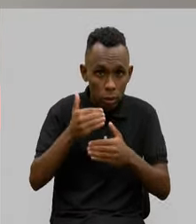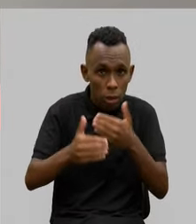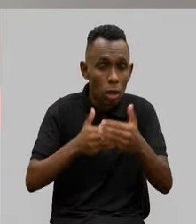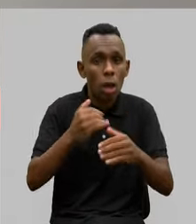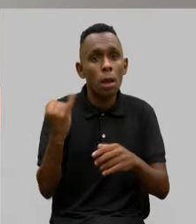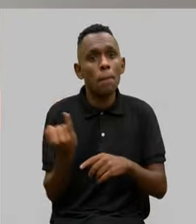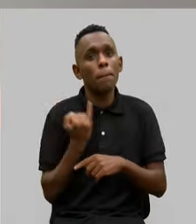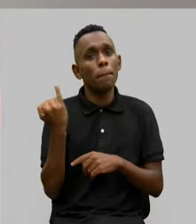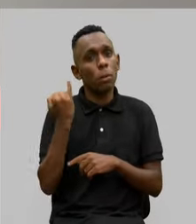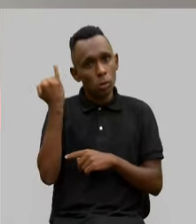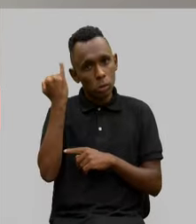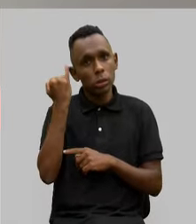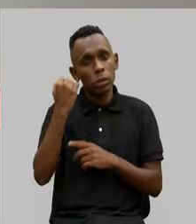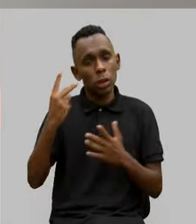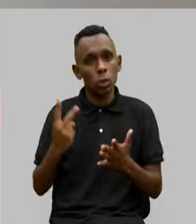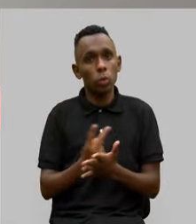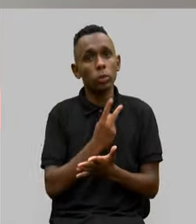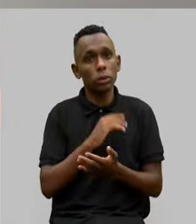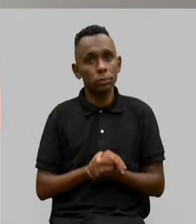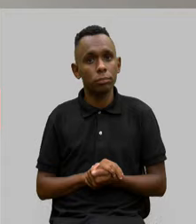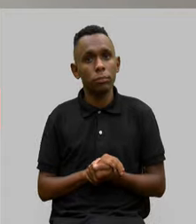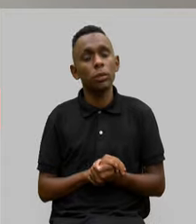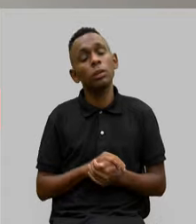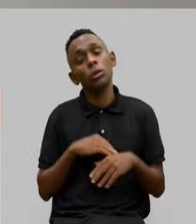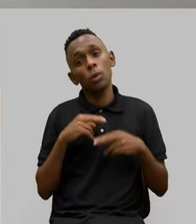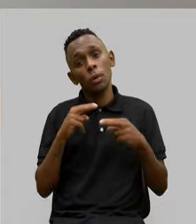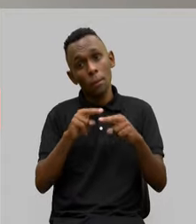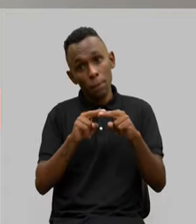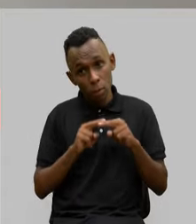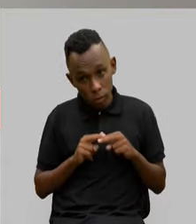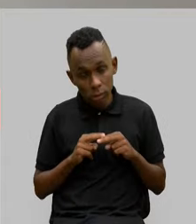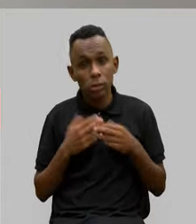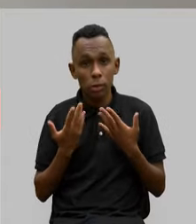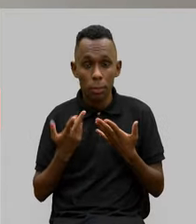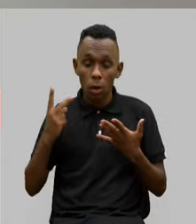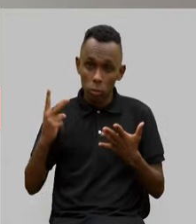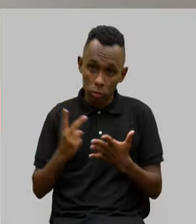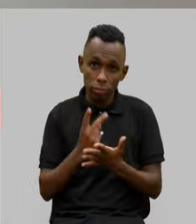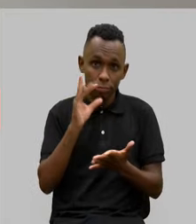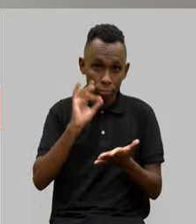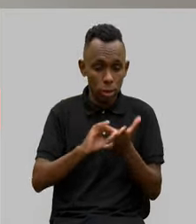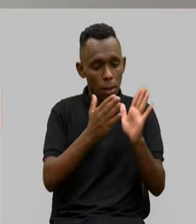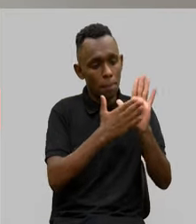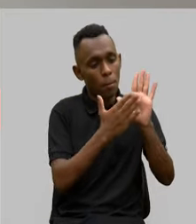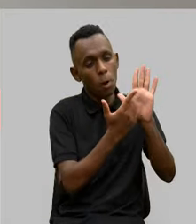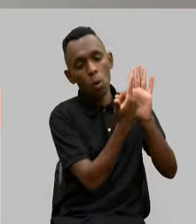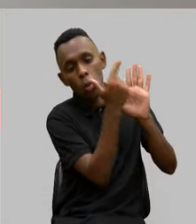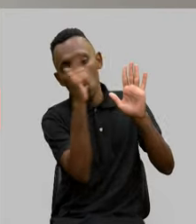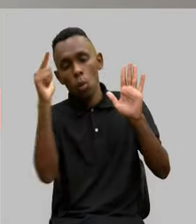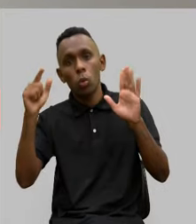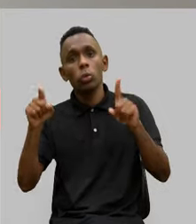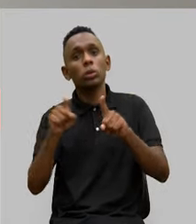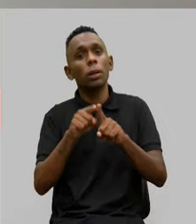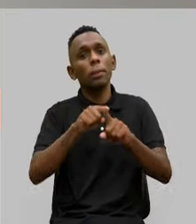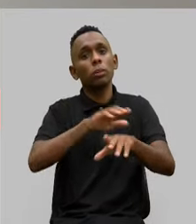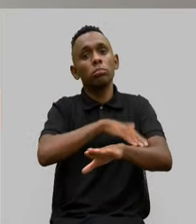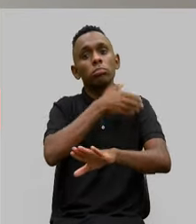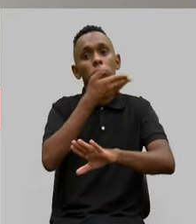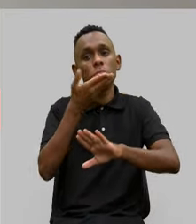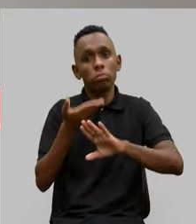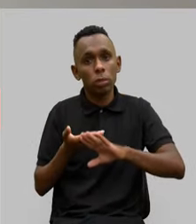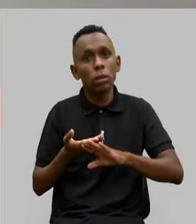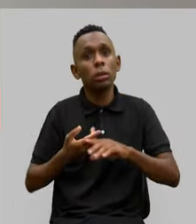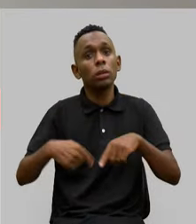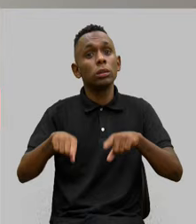necessários que eles aconteçam para isso e para outras propostas que foram trazidas ao longo do dia e pra